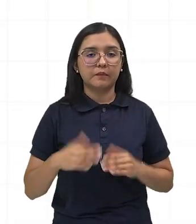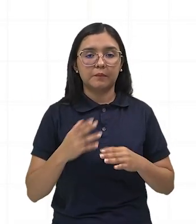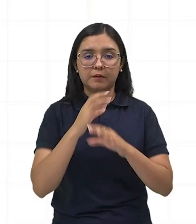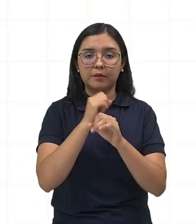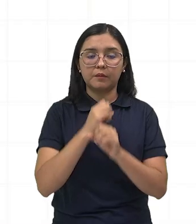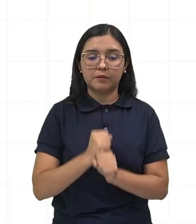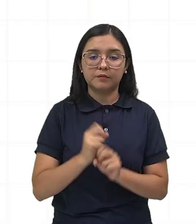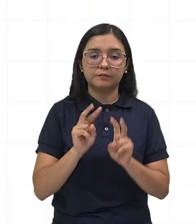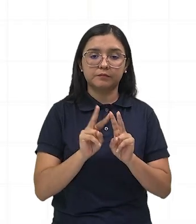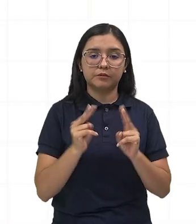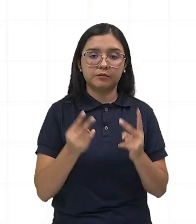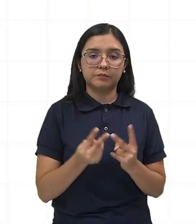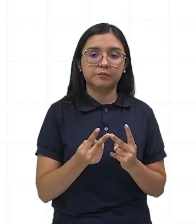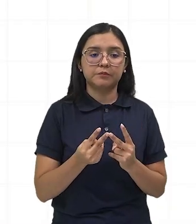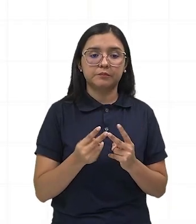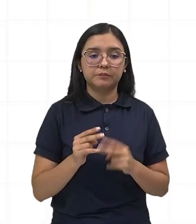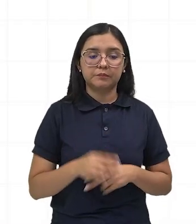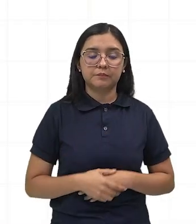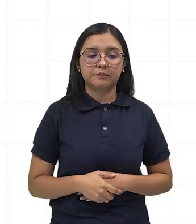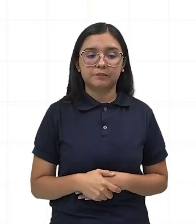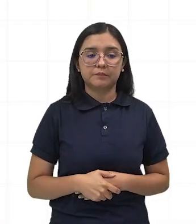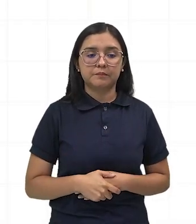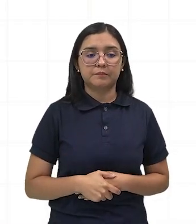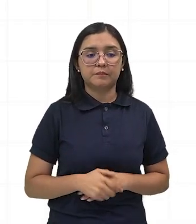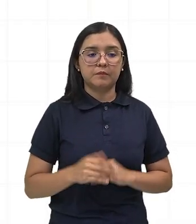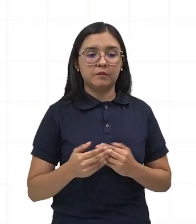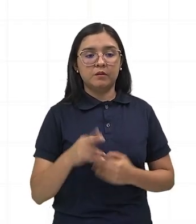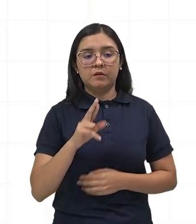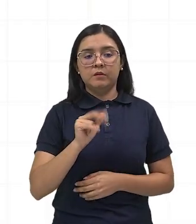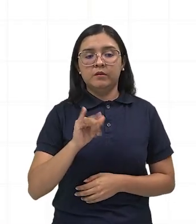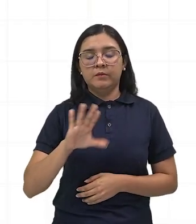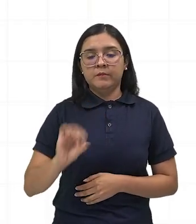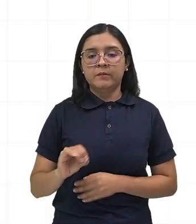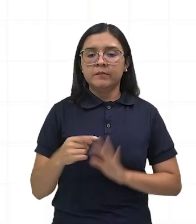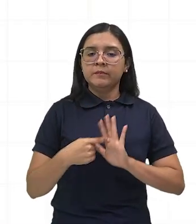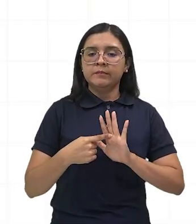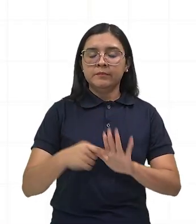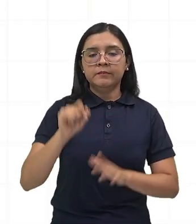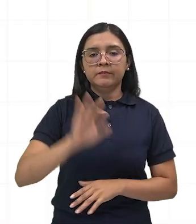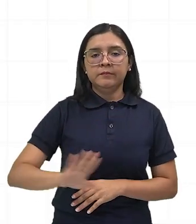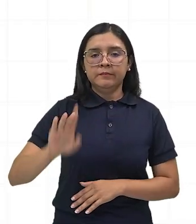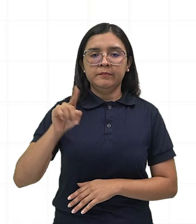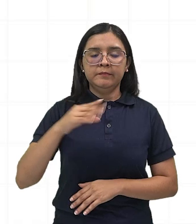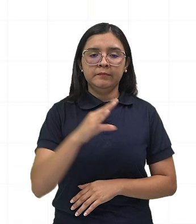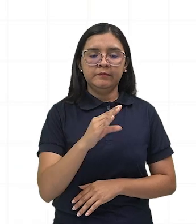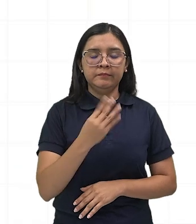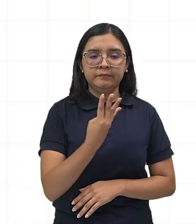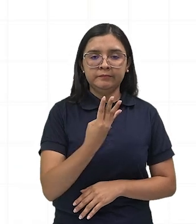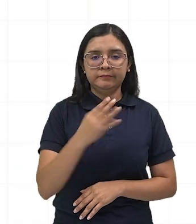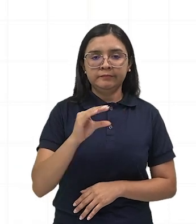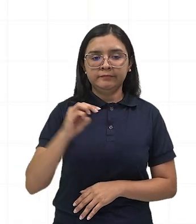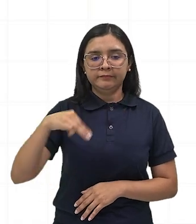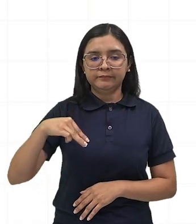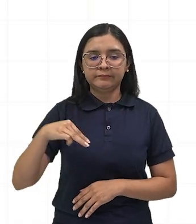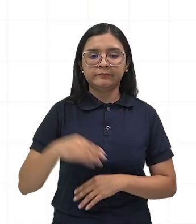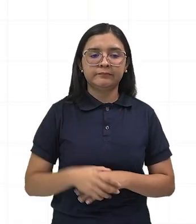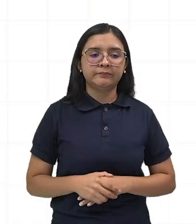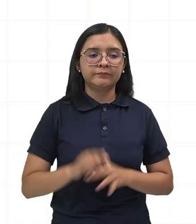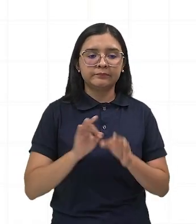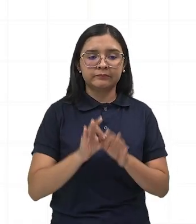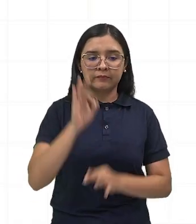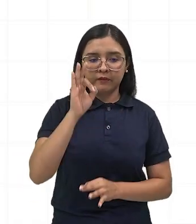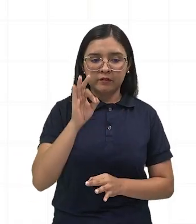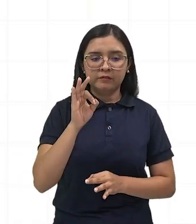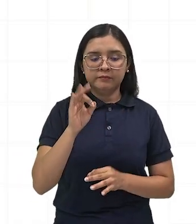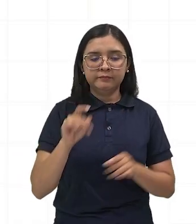calcular o volume, temos que o raio, como eu já identifiquei na figura, ele é 4 centímetros. A